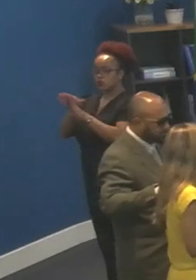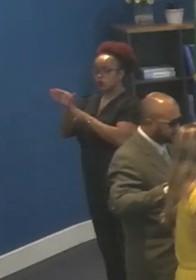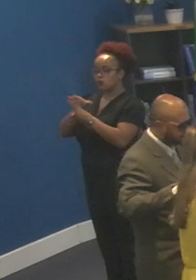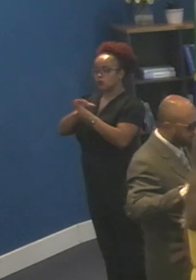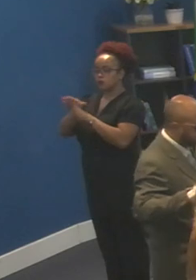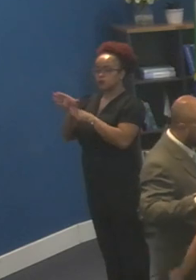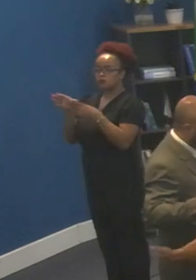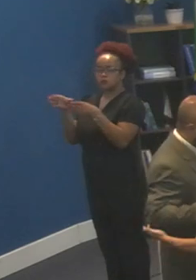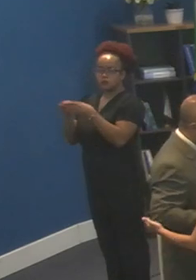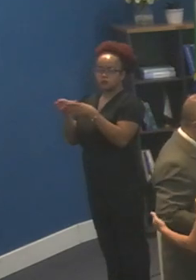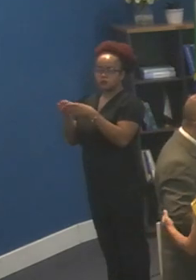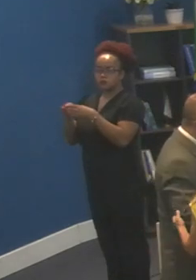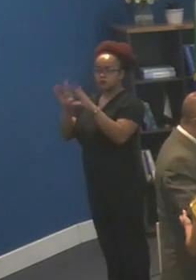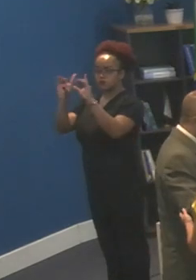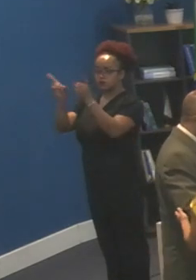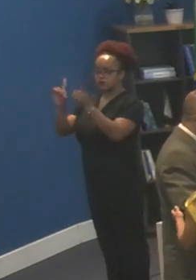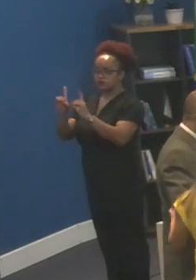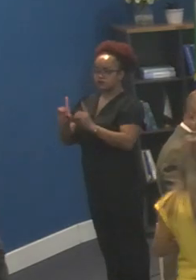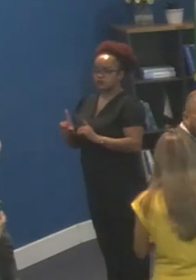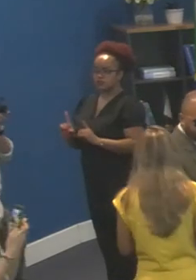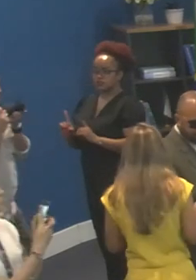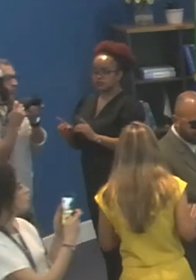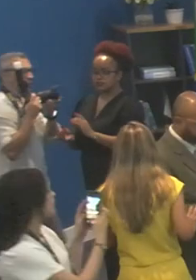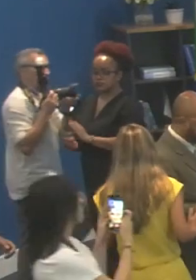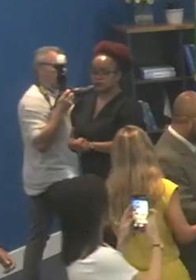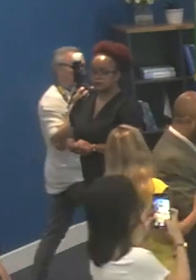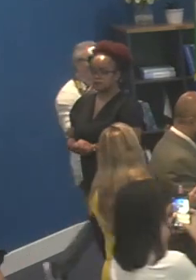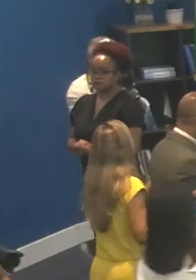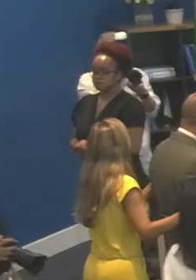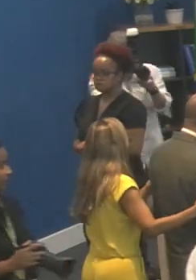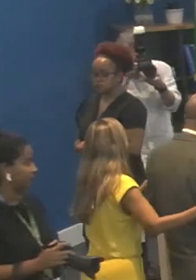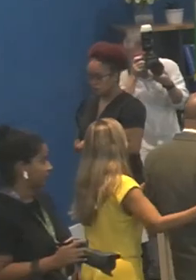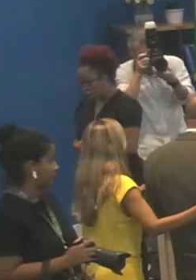com Deficiência, recebendo também...